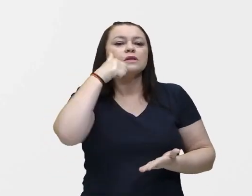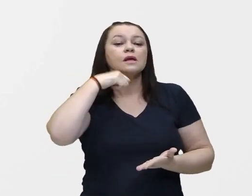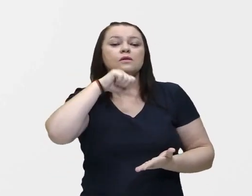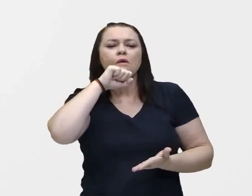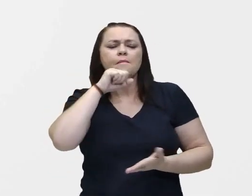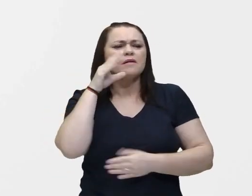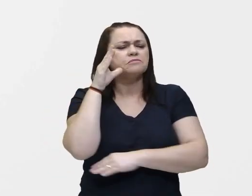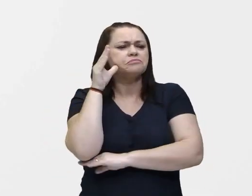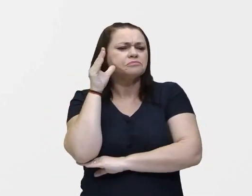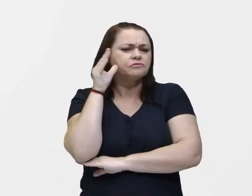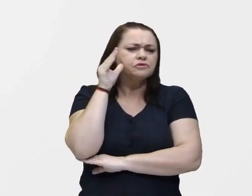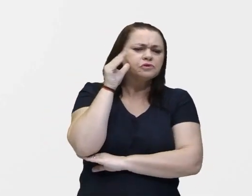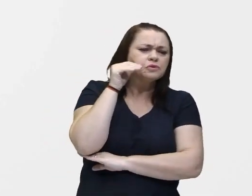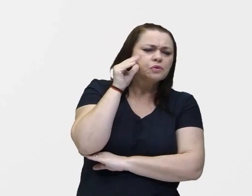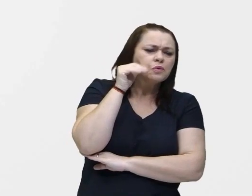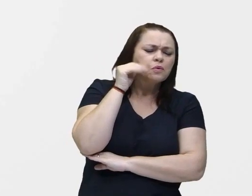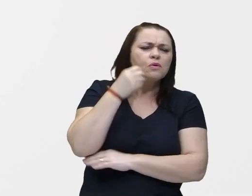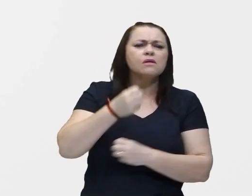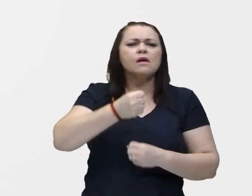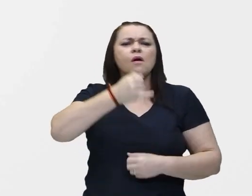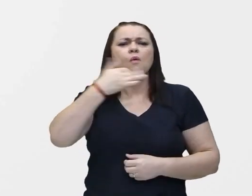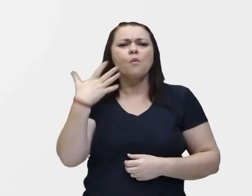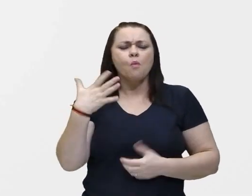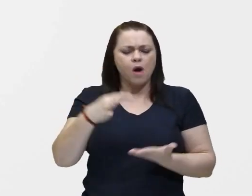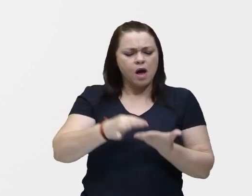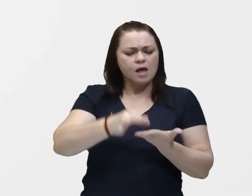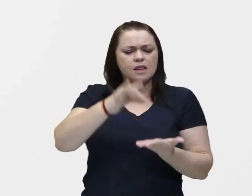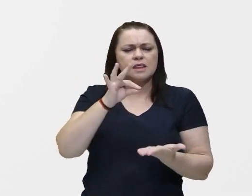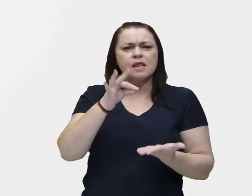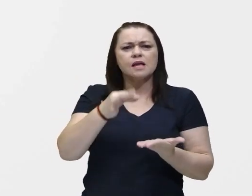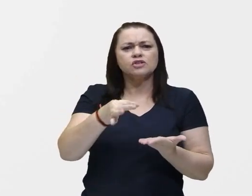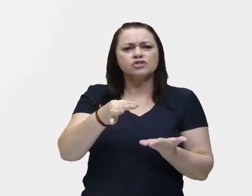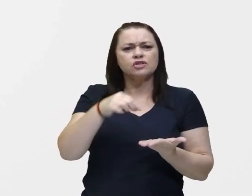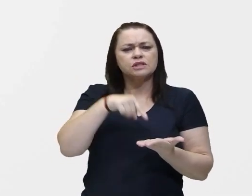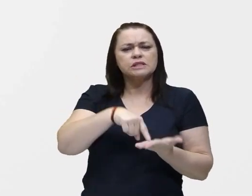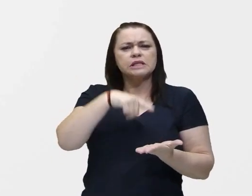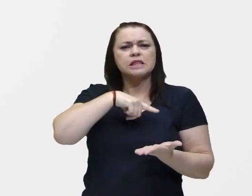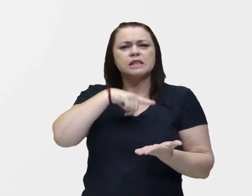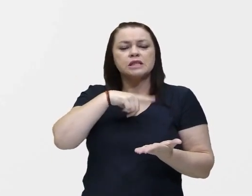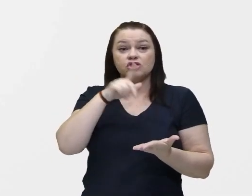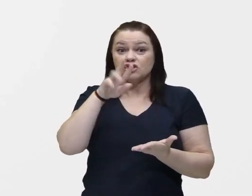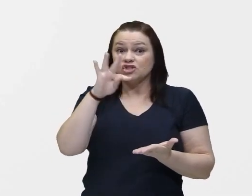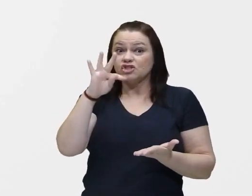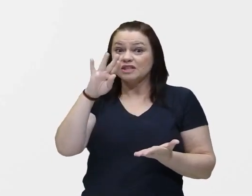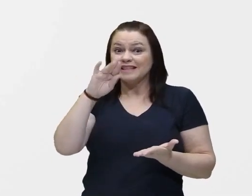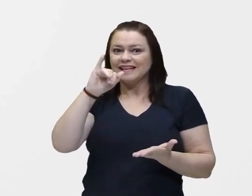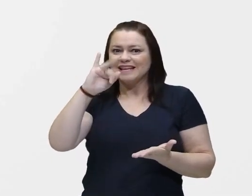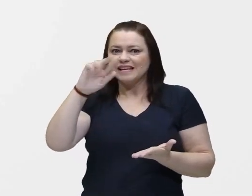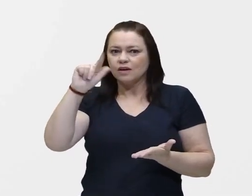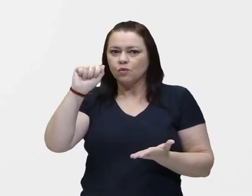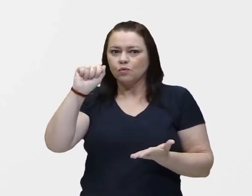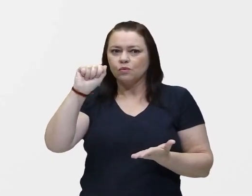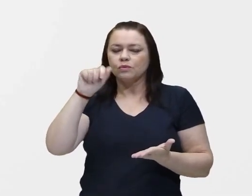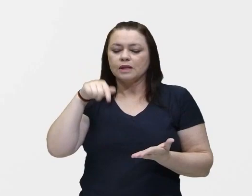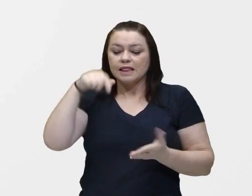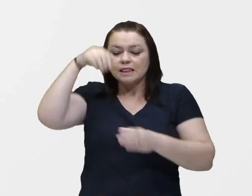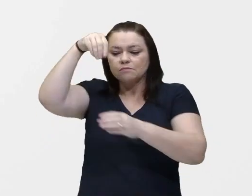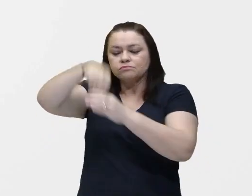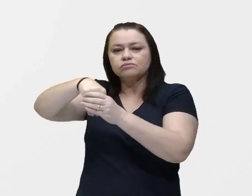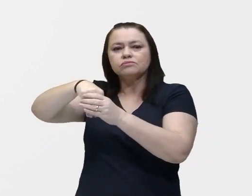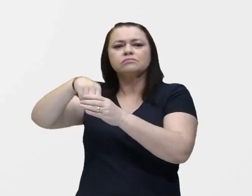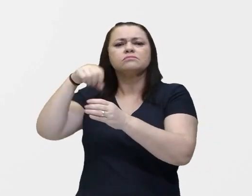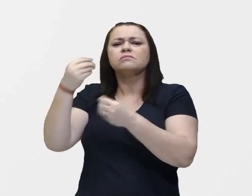curiosa para saber quantas xícaras de trigo cabem em um pacote. De olho aqui